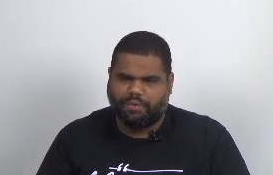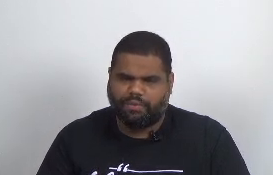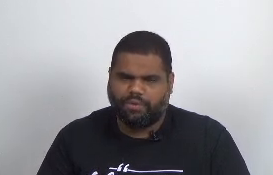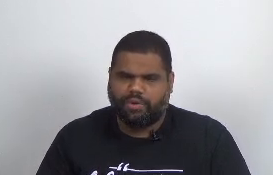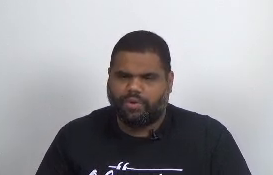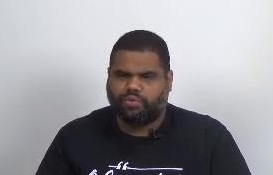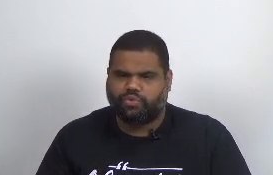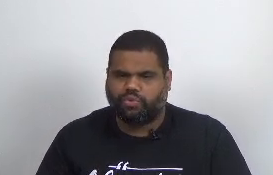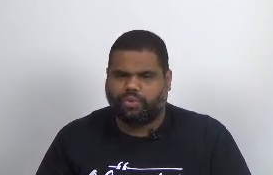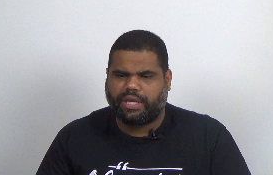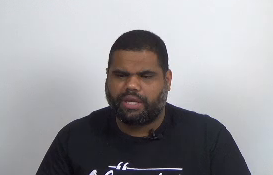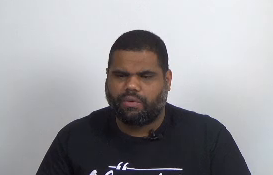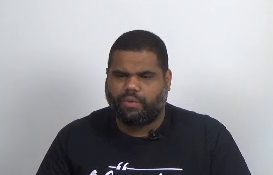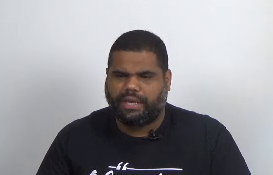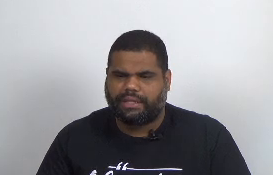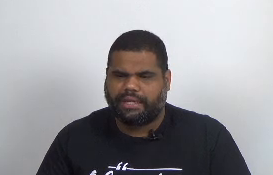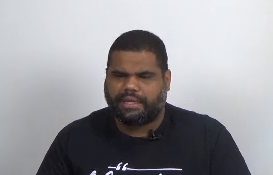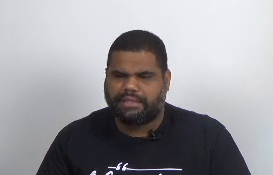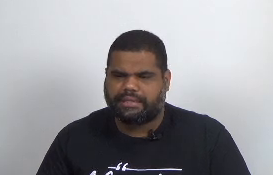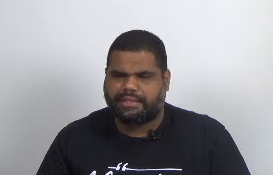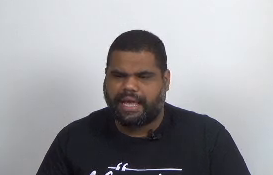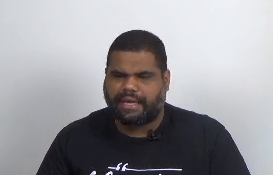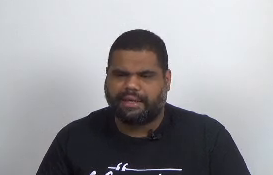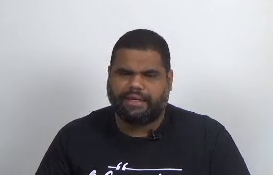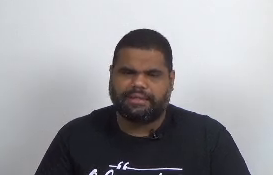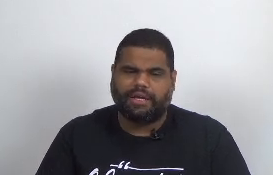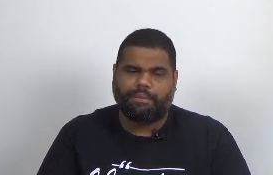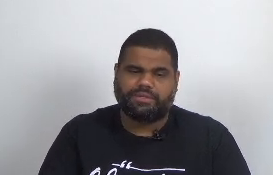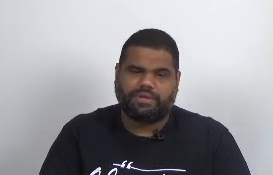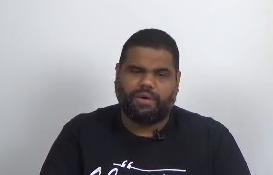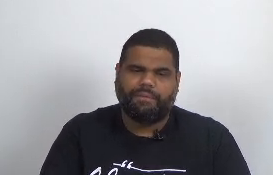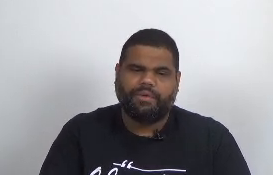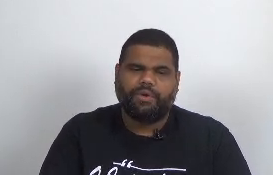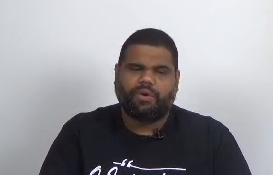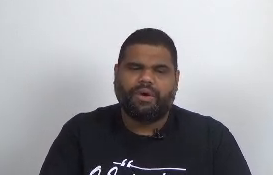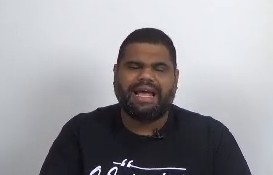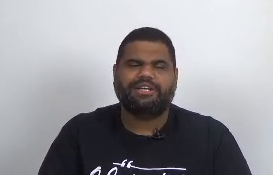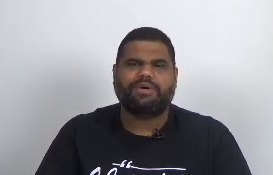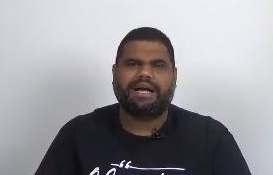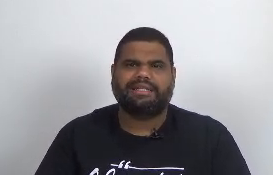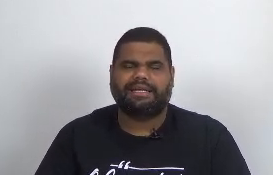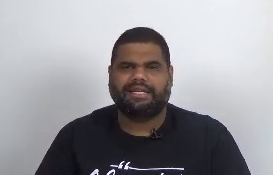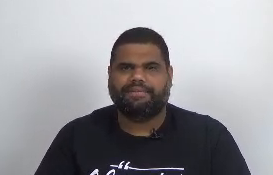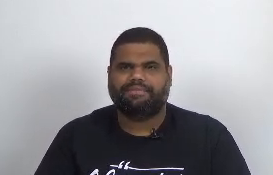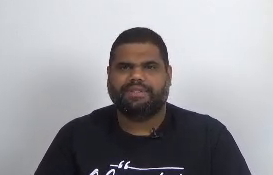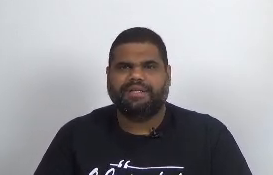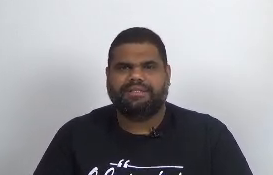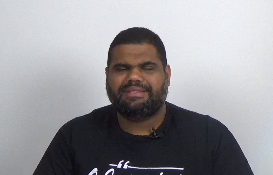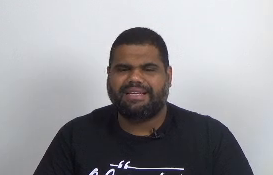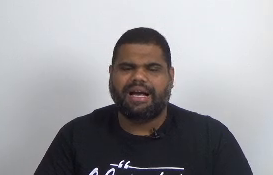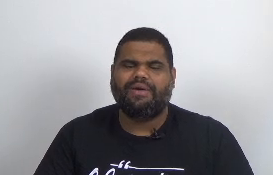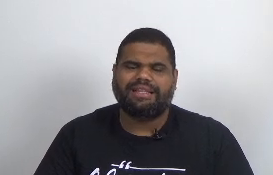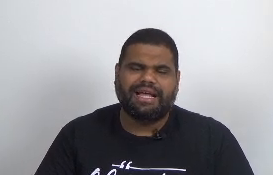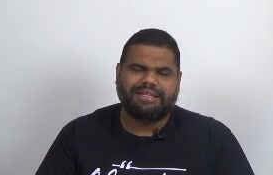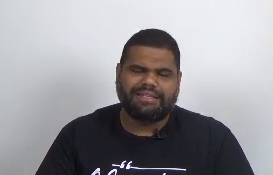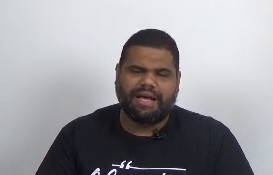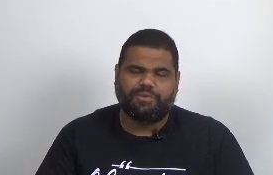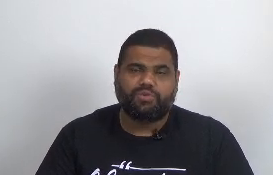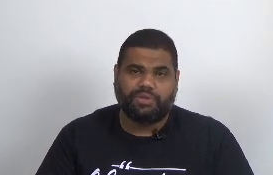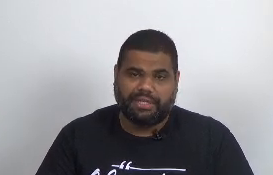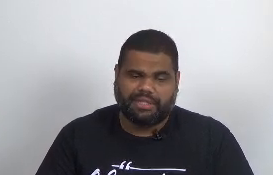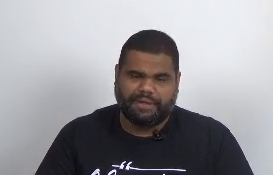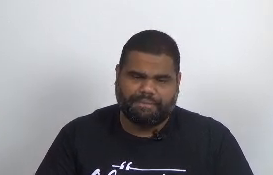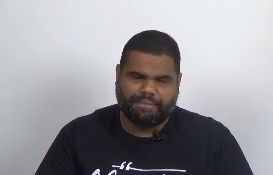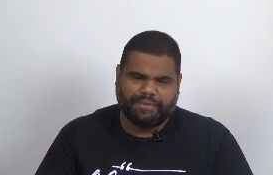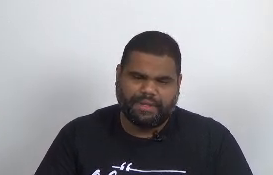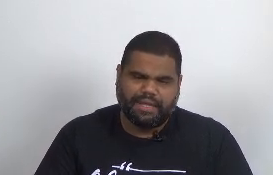proposicional, julguem o item que se segue. Então, pessoal, qual é a jogada aqui? Se ao